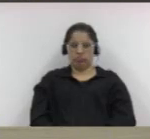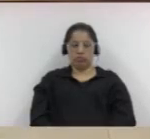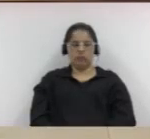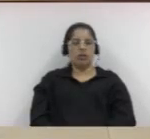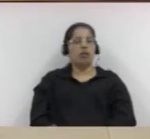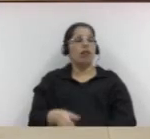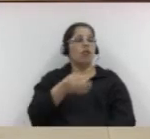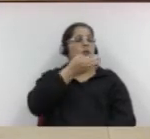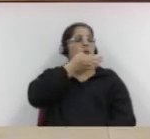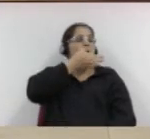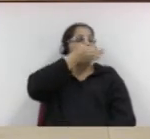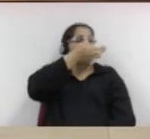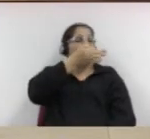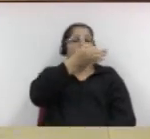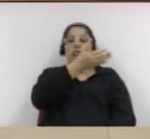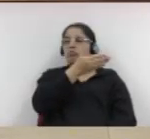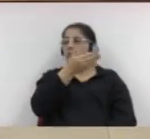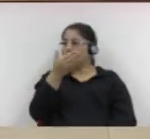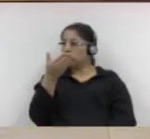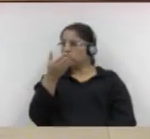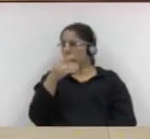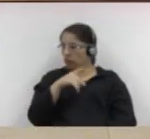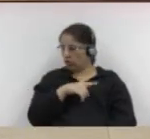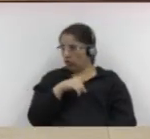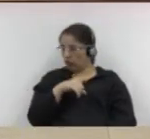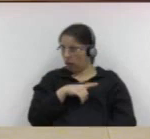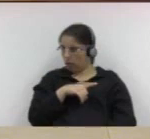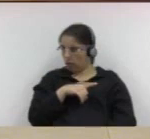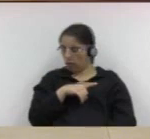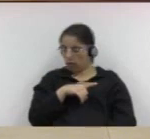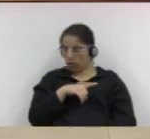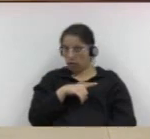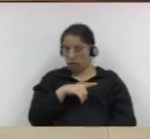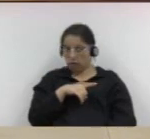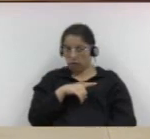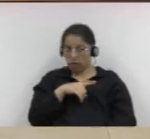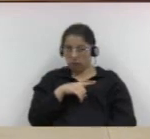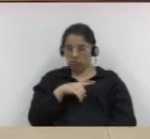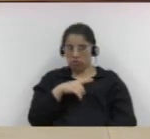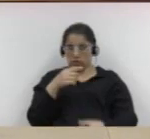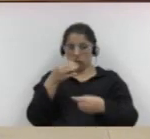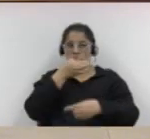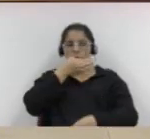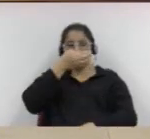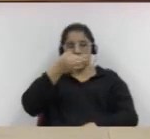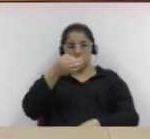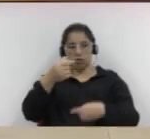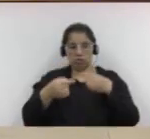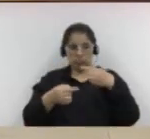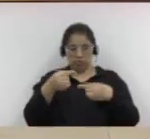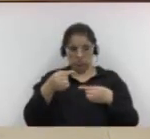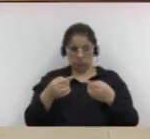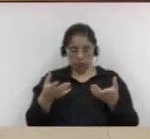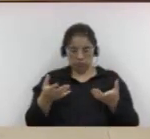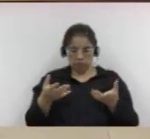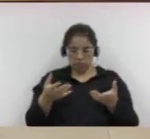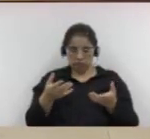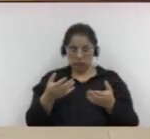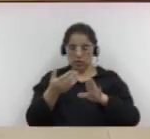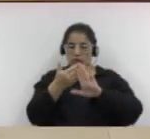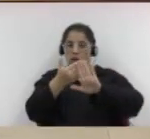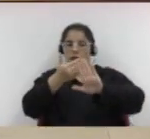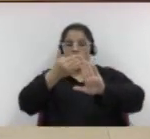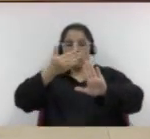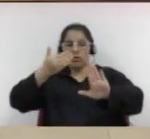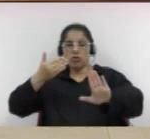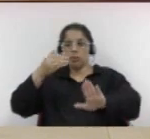Mais algum vereador deseja discutir o requerimento, aliás, o pedido de abono de falta do